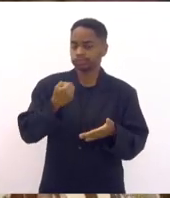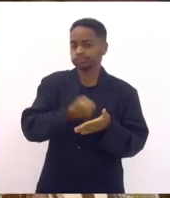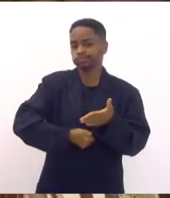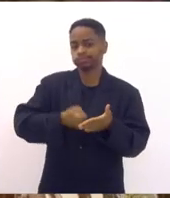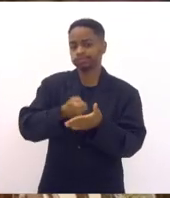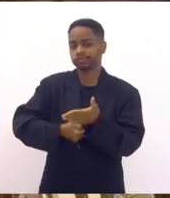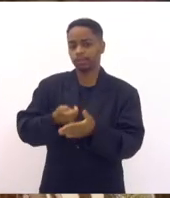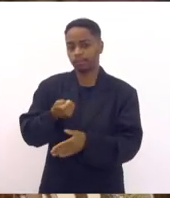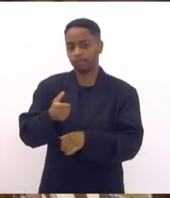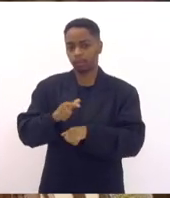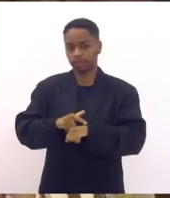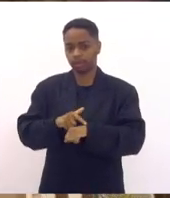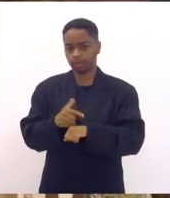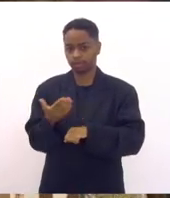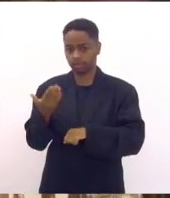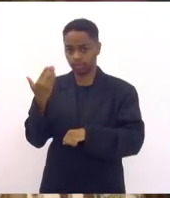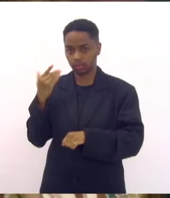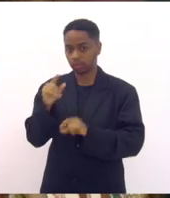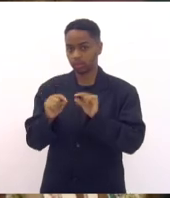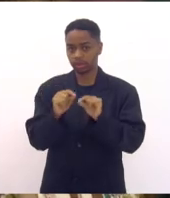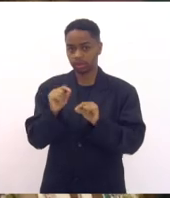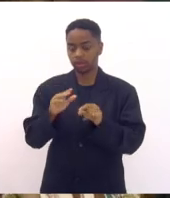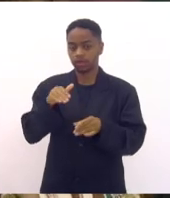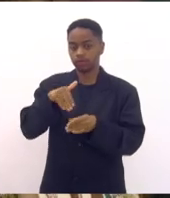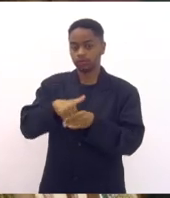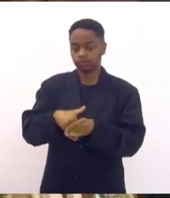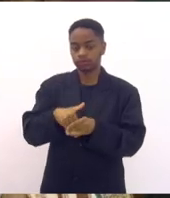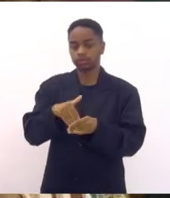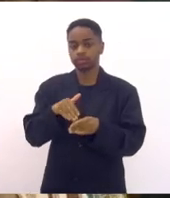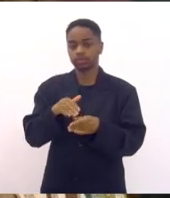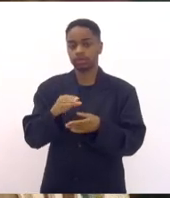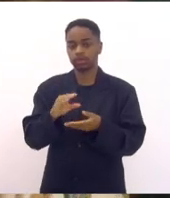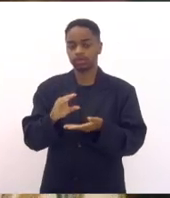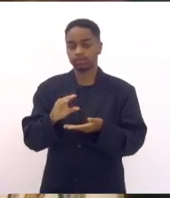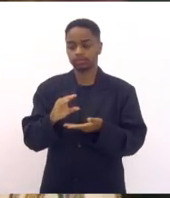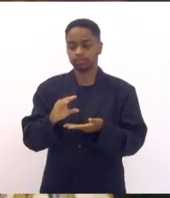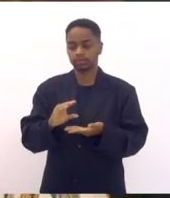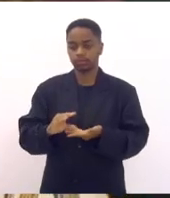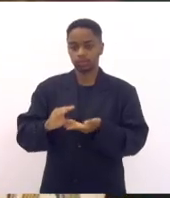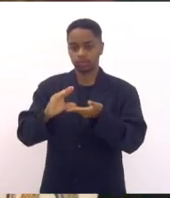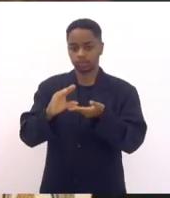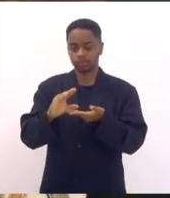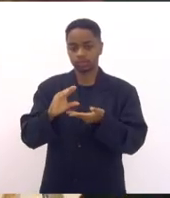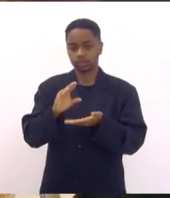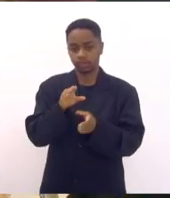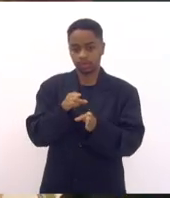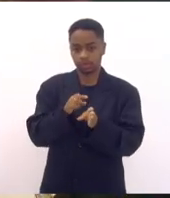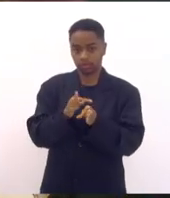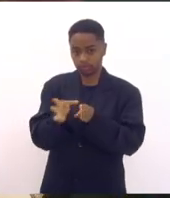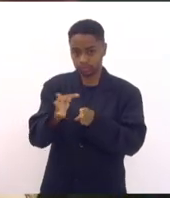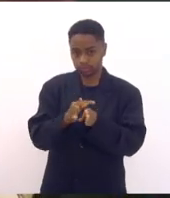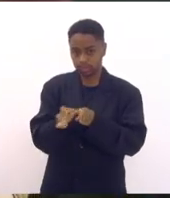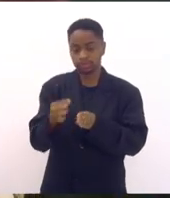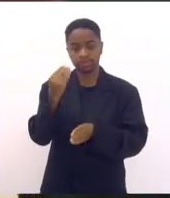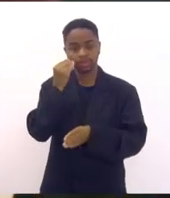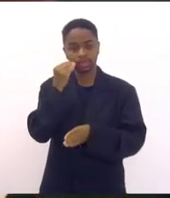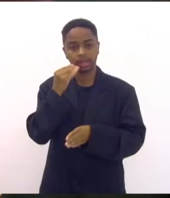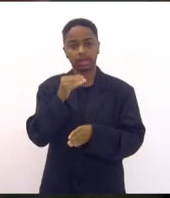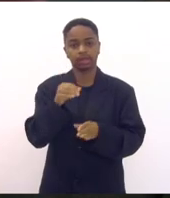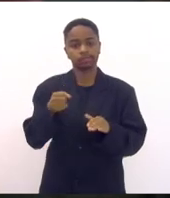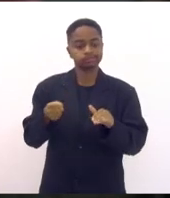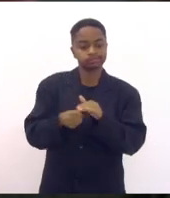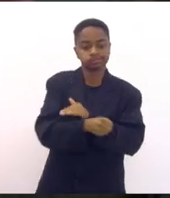tempo que foi a eleição do Conselho Tutelar para conseguir colocar as pessoas lá que se